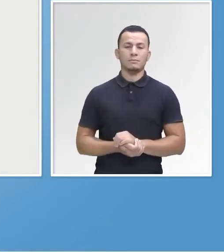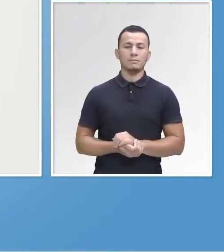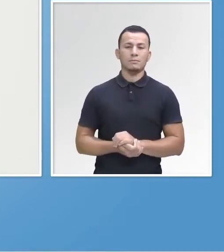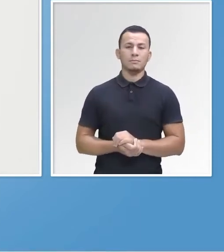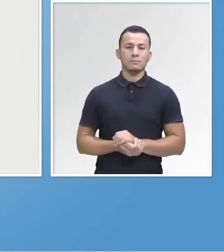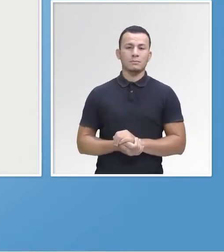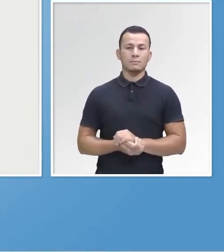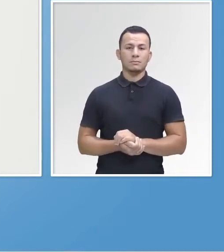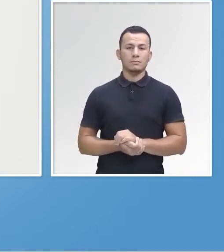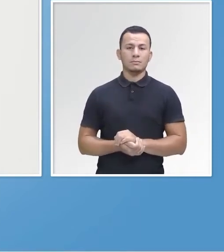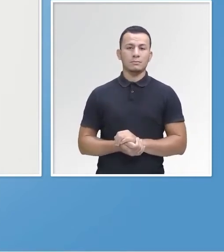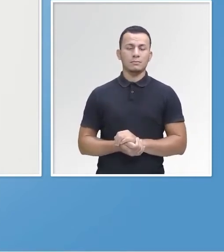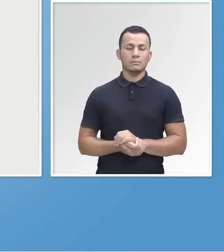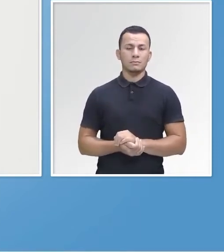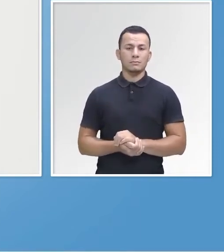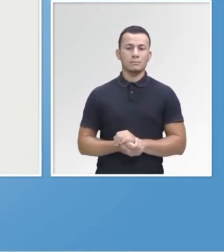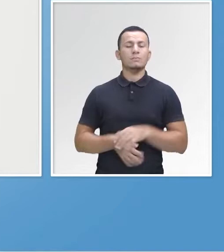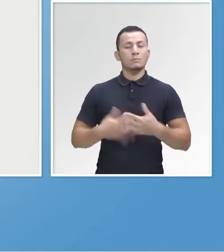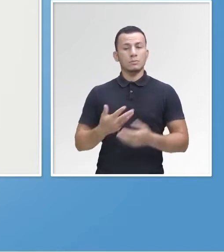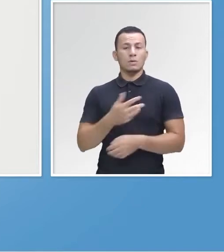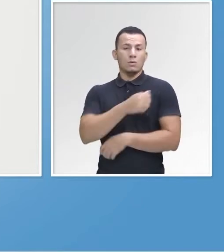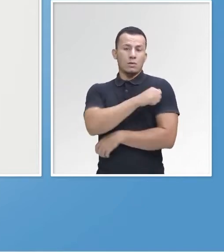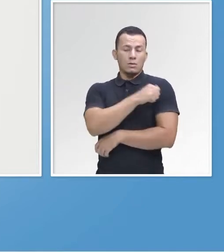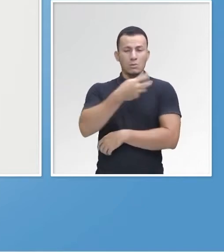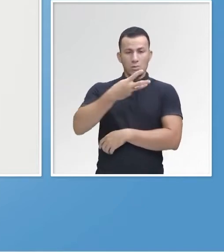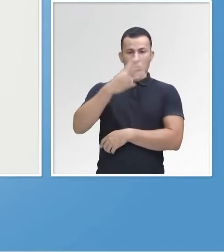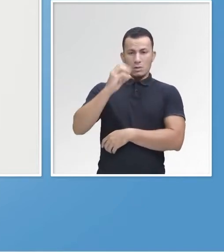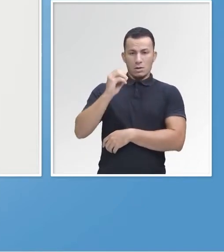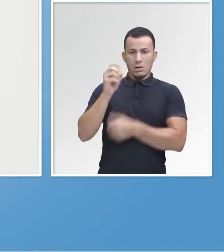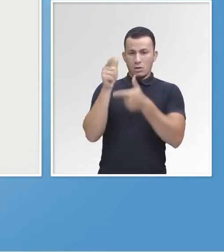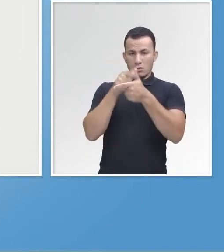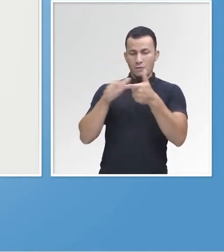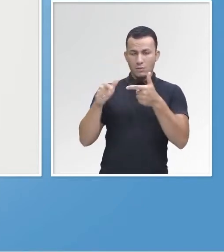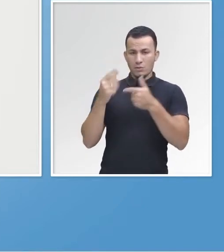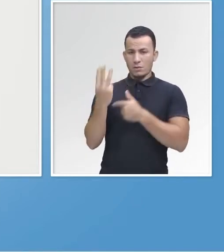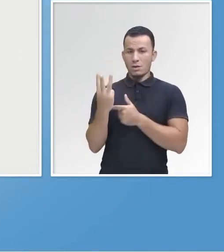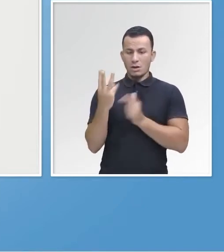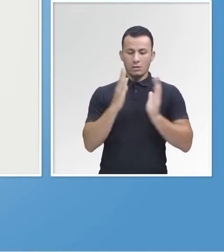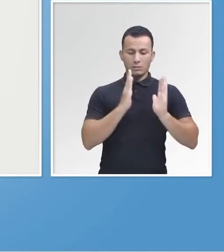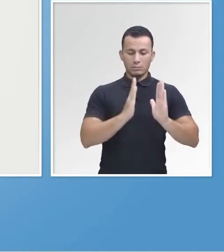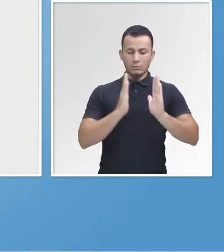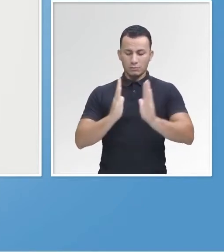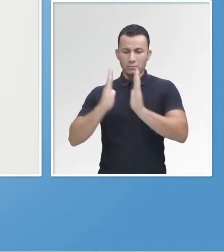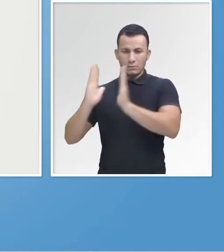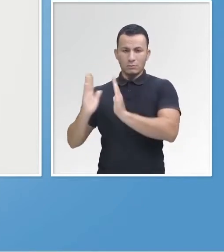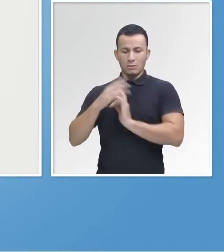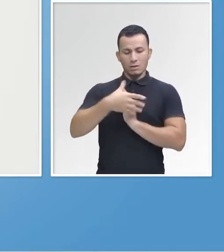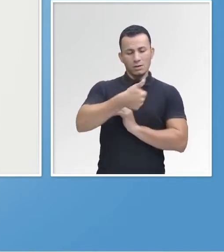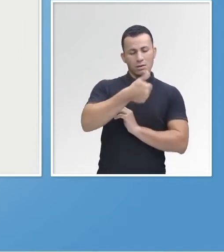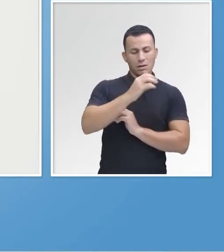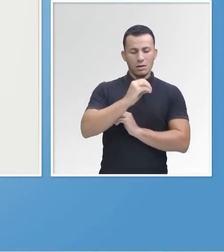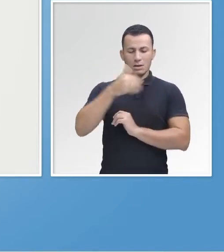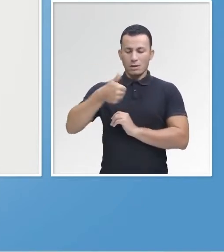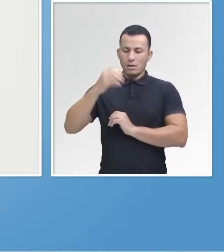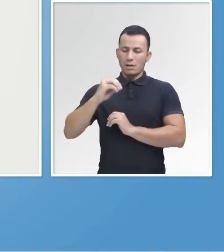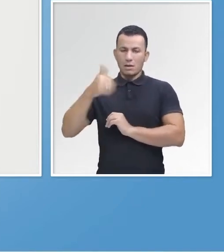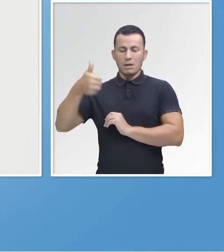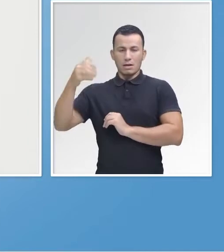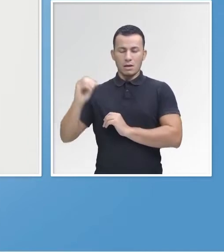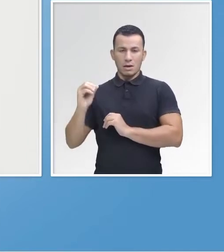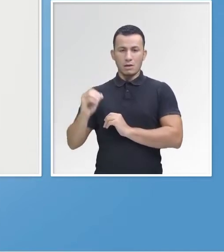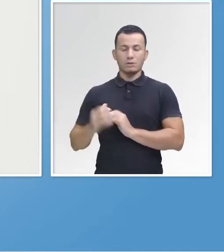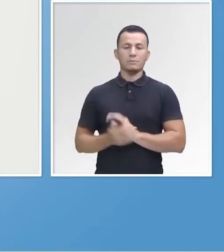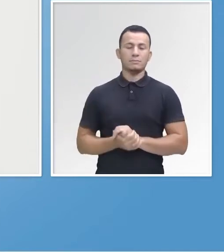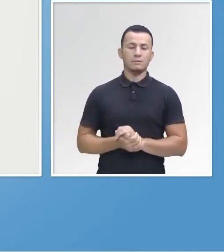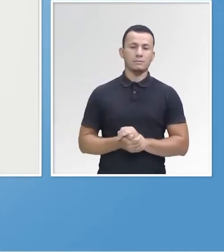eu peguei esses 30 alunos e dividir em três porções de 10 ou seja o nosso denominador aí